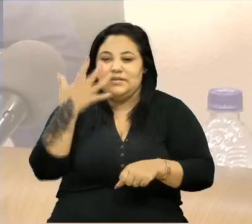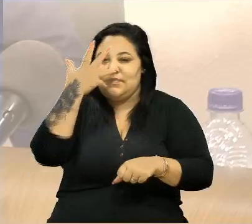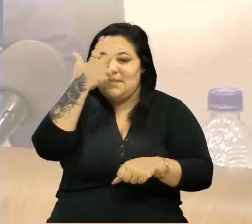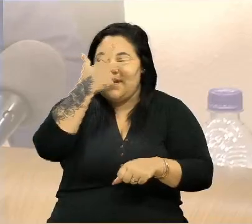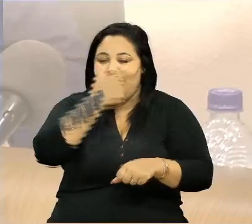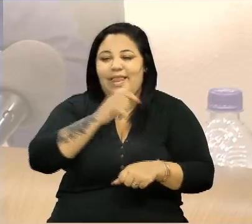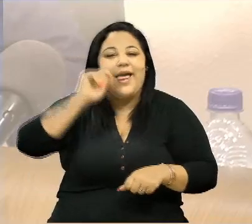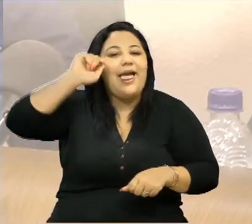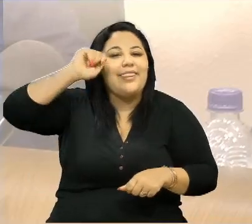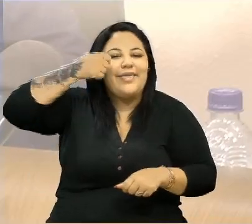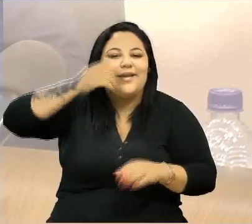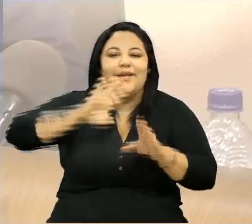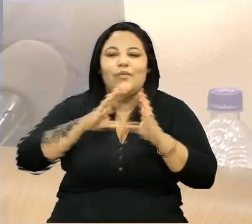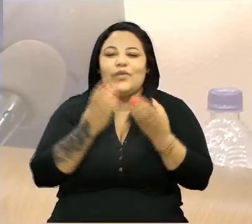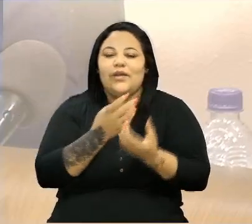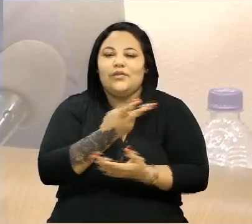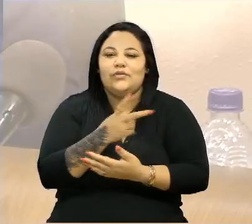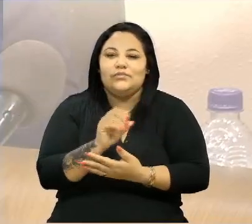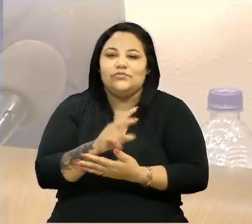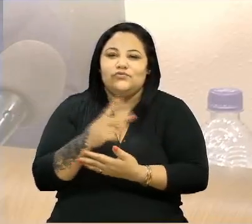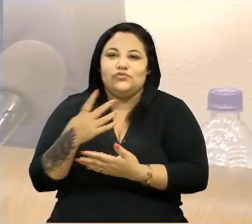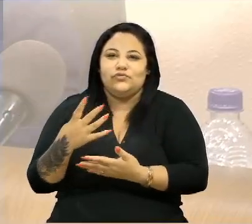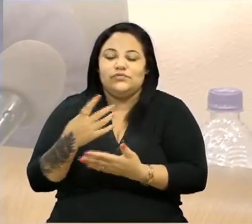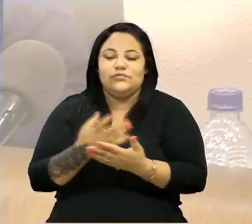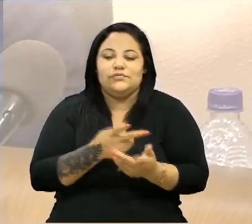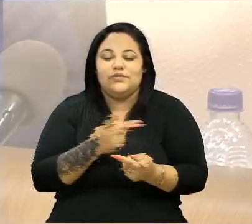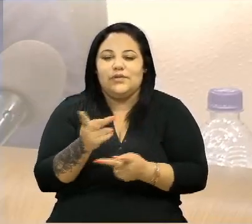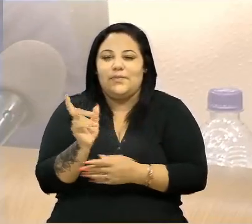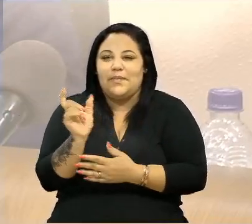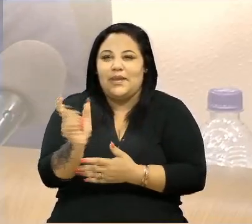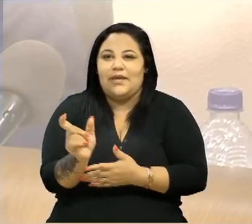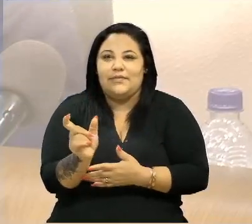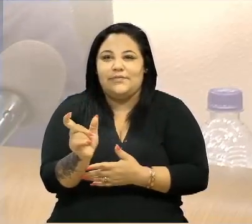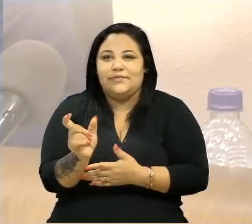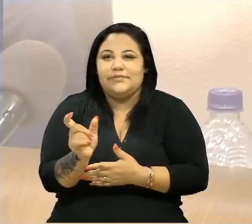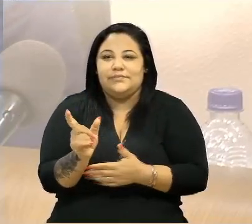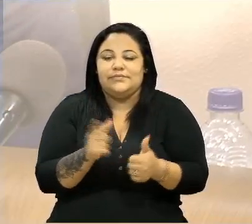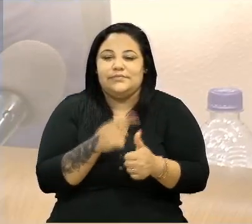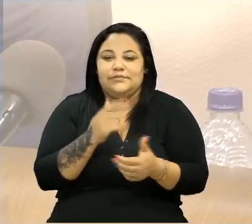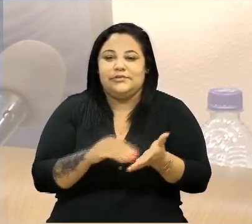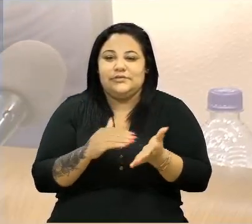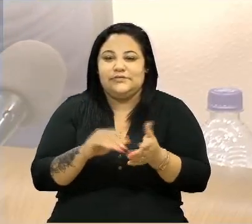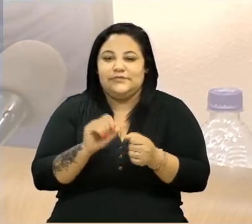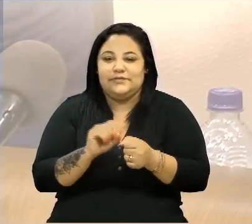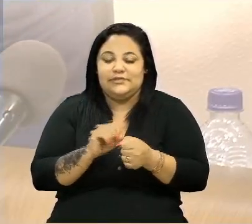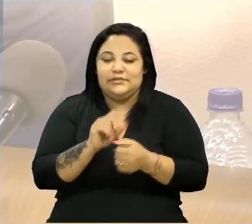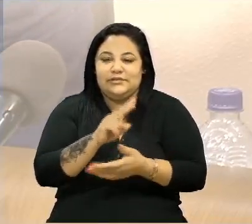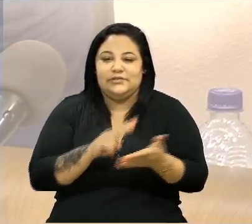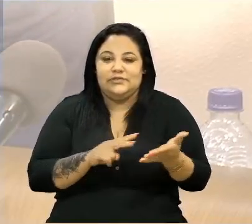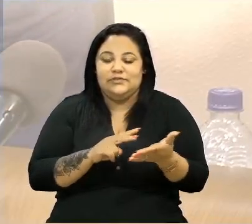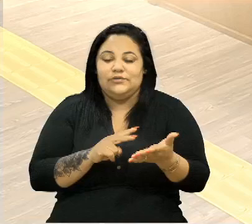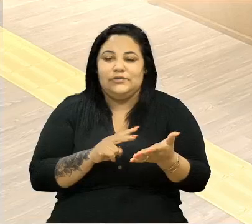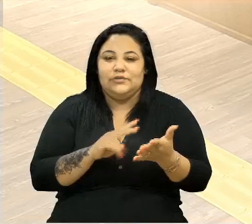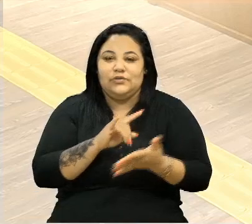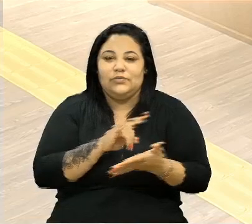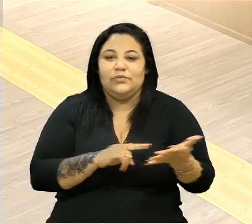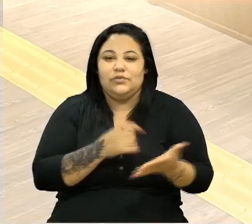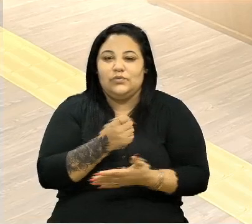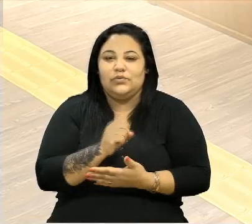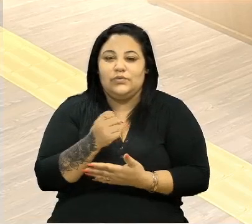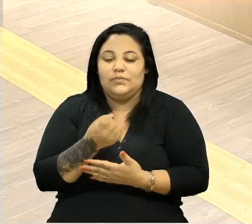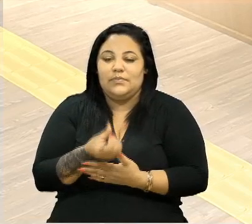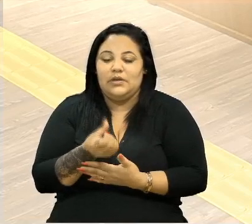Comunitária 2024. Passo a palavra ao primeiro secretário para que faça a leitura do ofício número